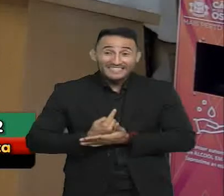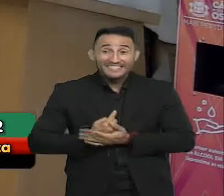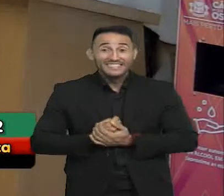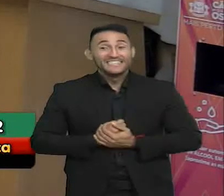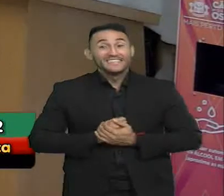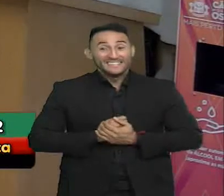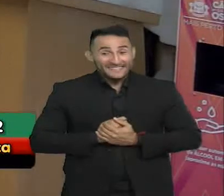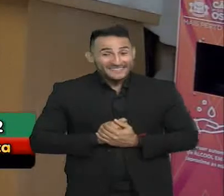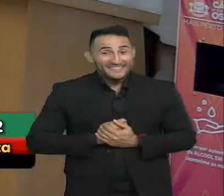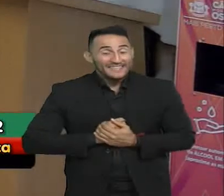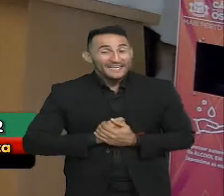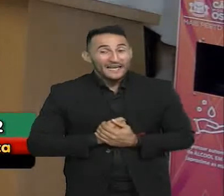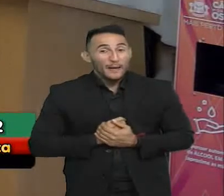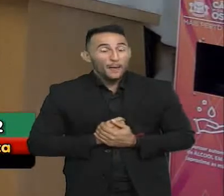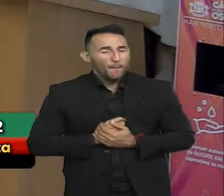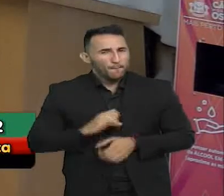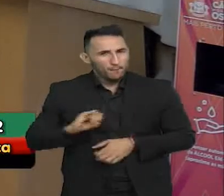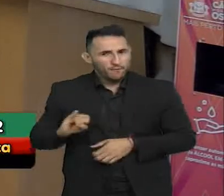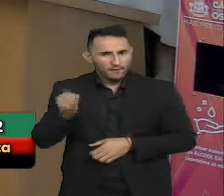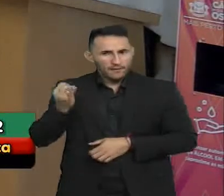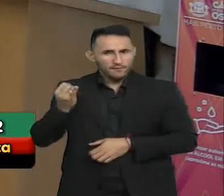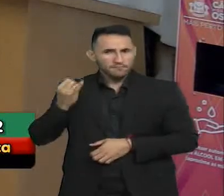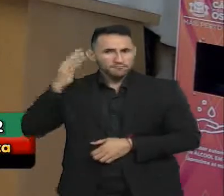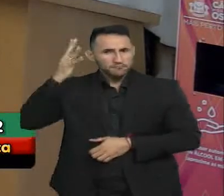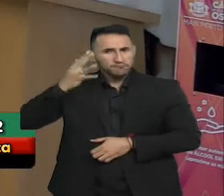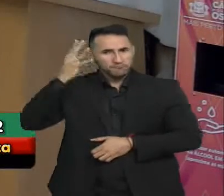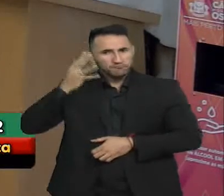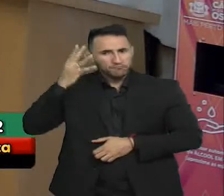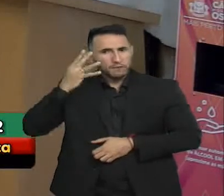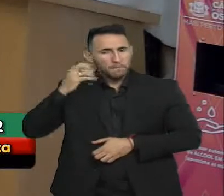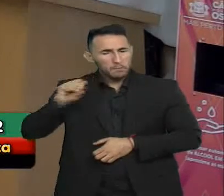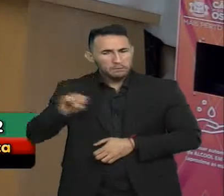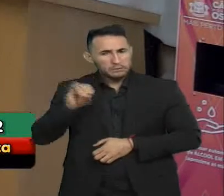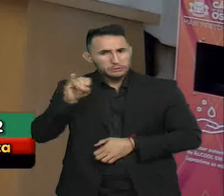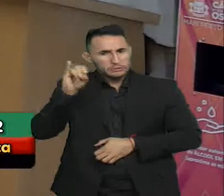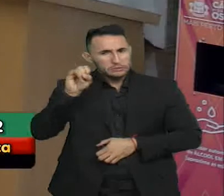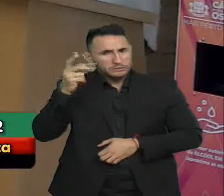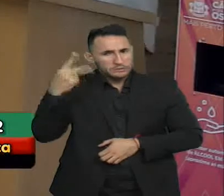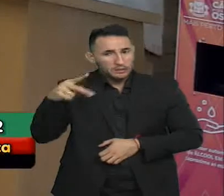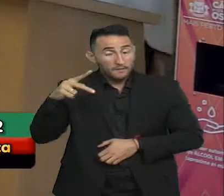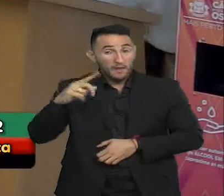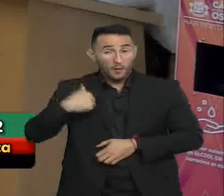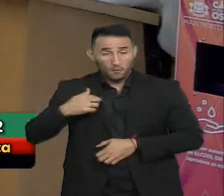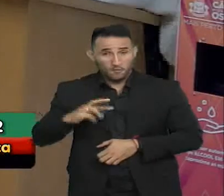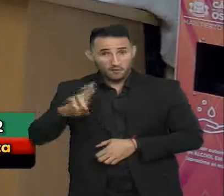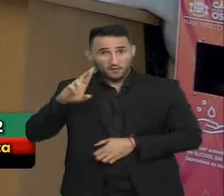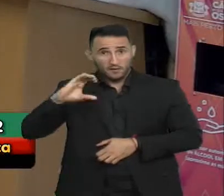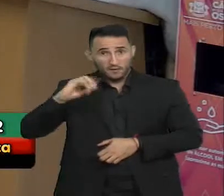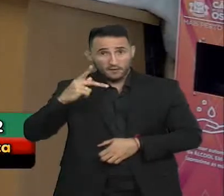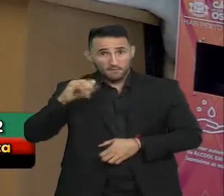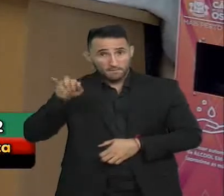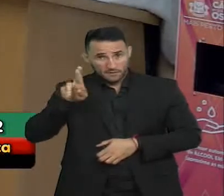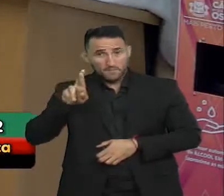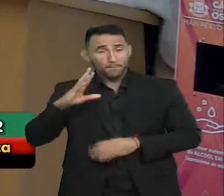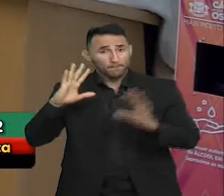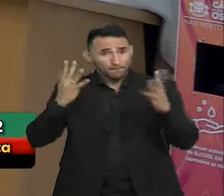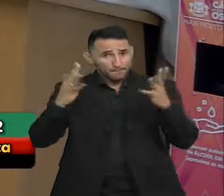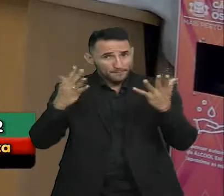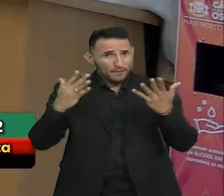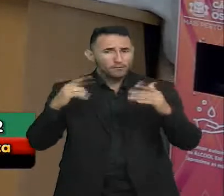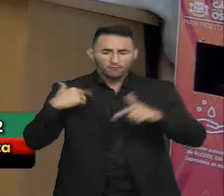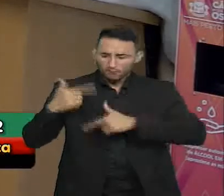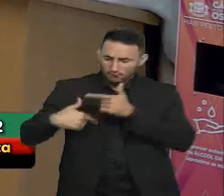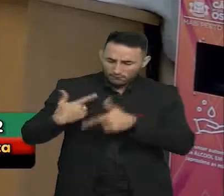Já começo, vou pegar uma fala que foi importante e aproveito em nome da CEPIR para parabenizar todo o